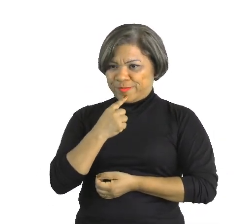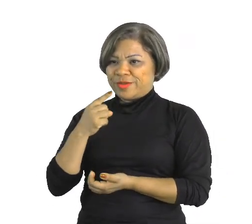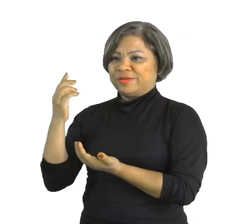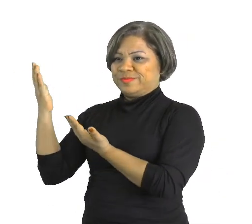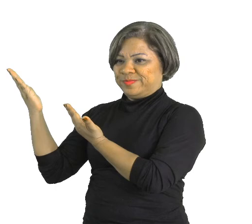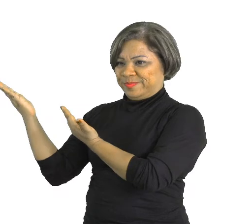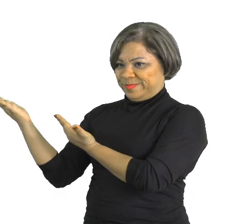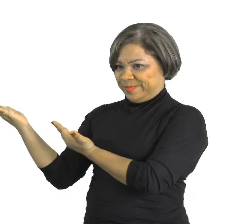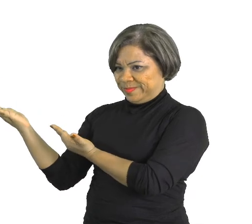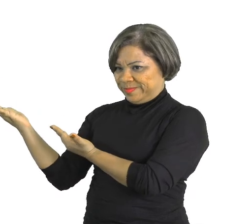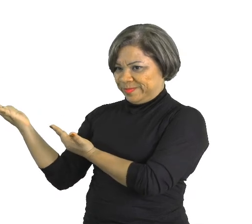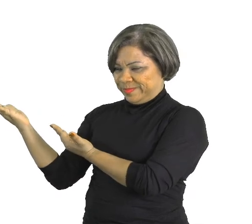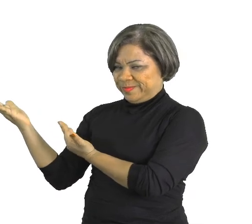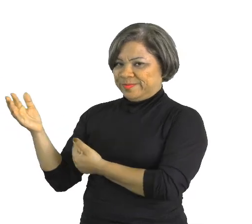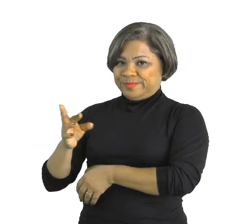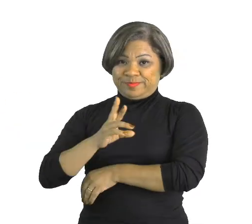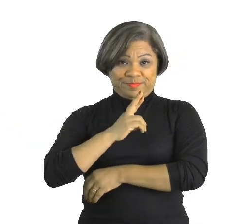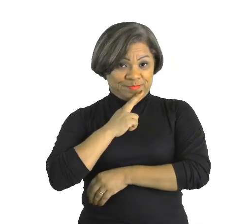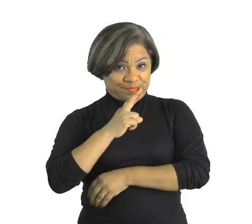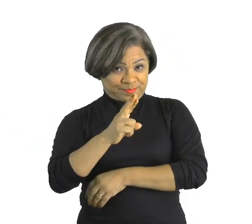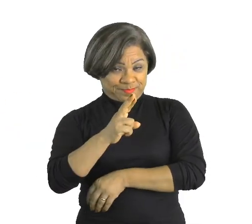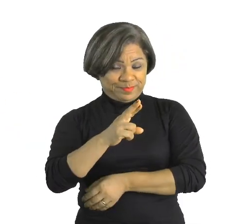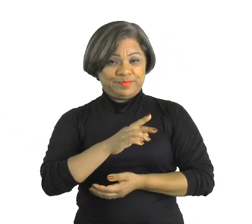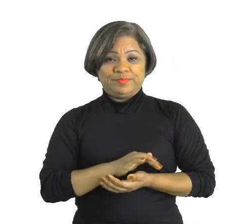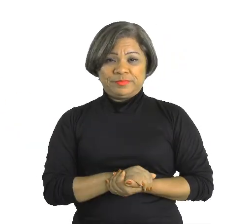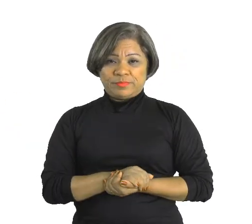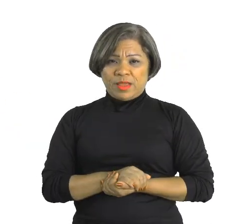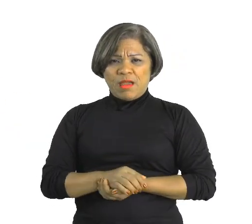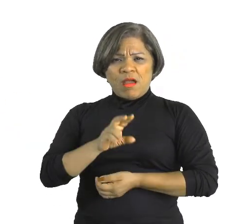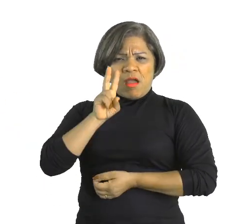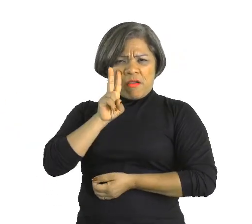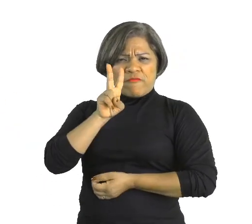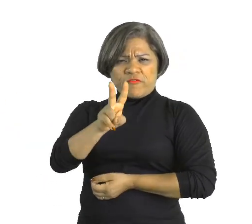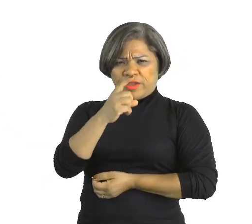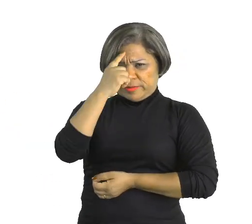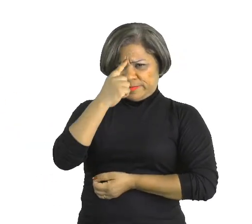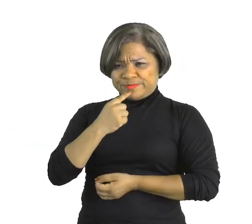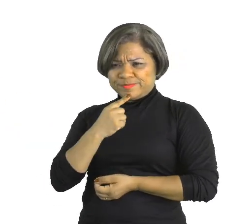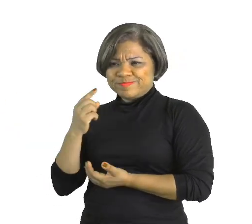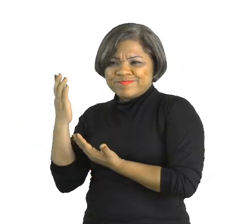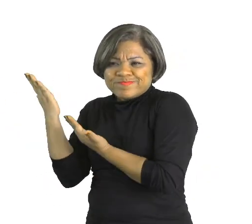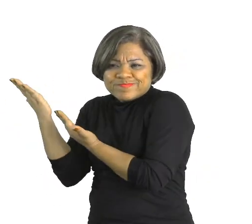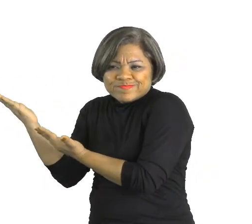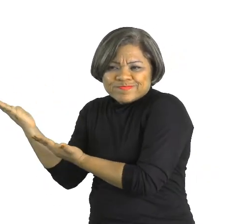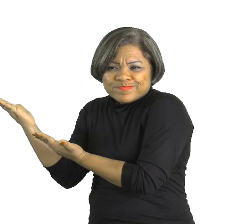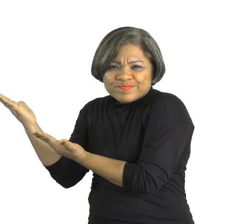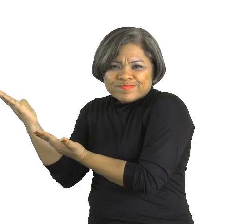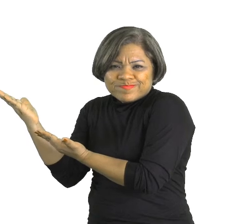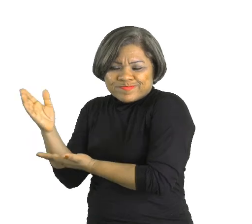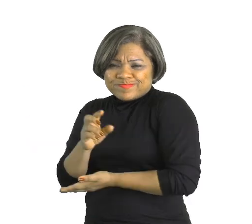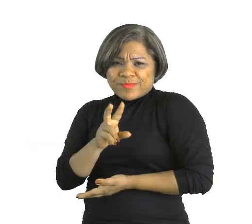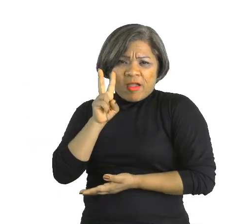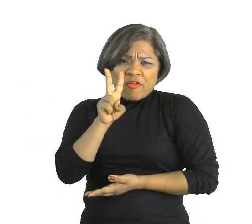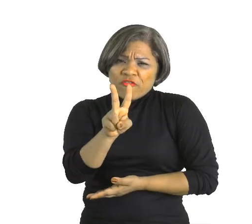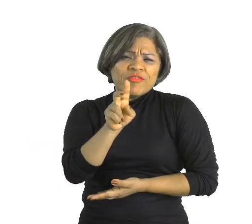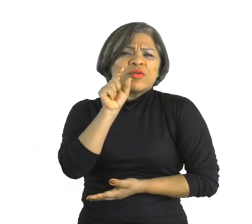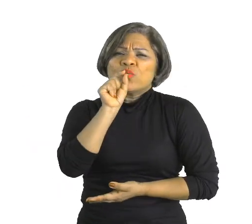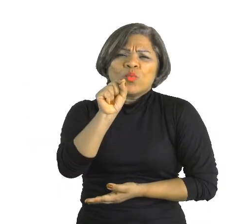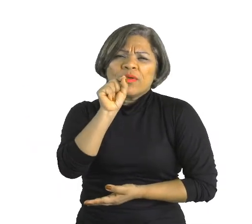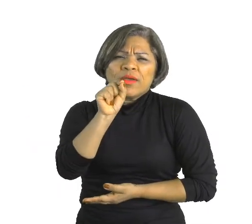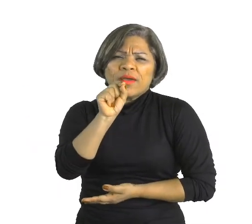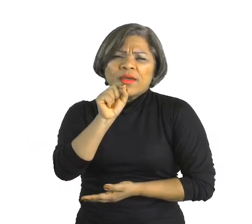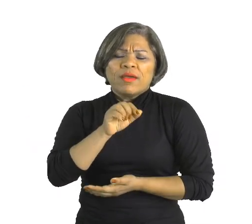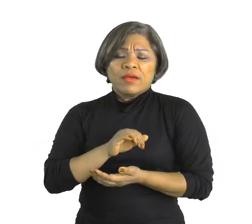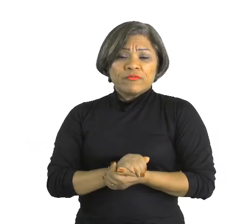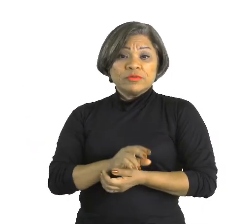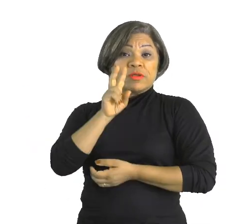é que vocês vão responder. O que vocês veem nessa imagem? Vocês vão observar esta imagem e descrever a